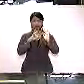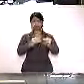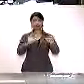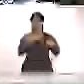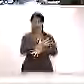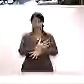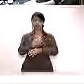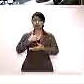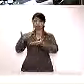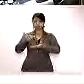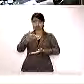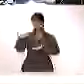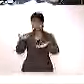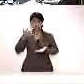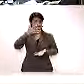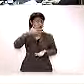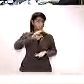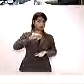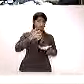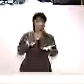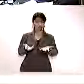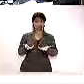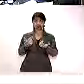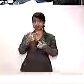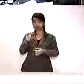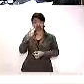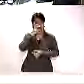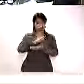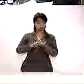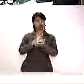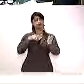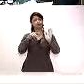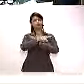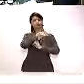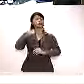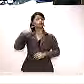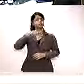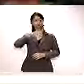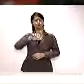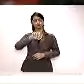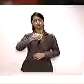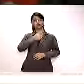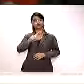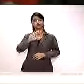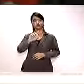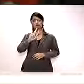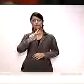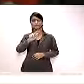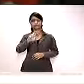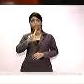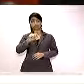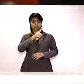quem dela queira fazer uso não havendo consulto Dr João Paulo Jordano Fontes sobre eventual